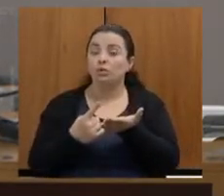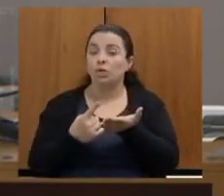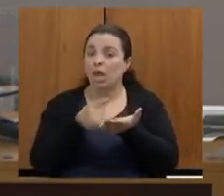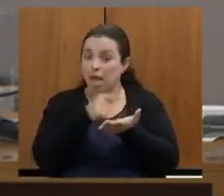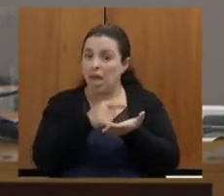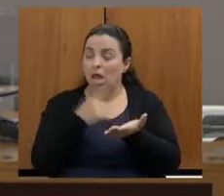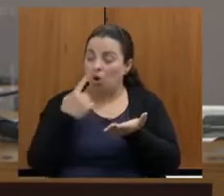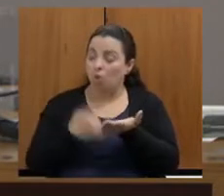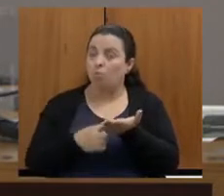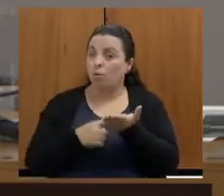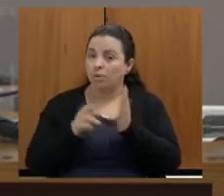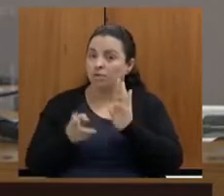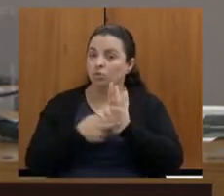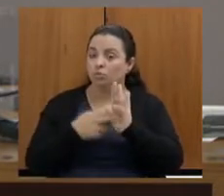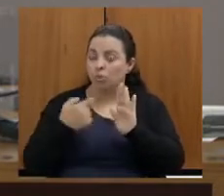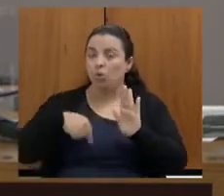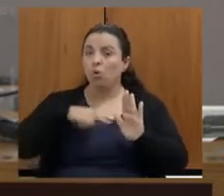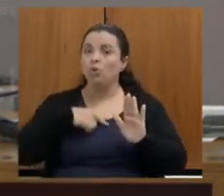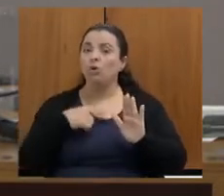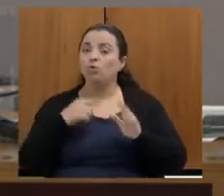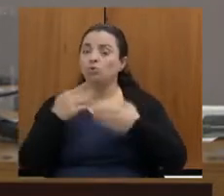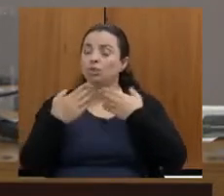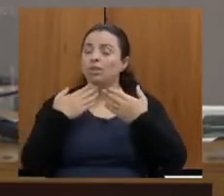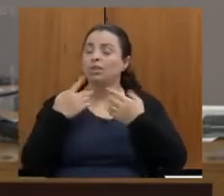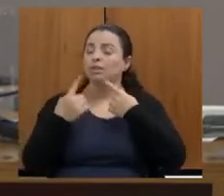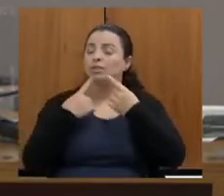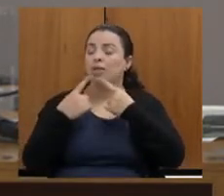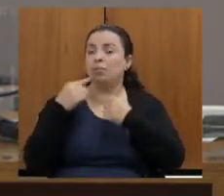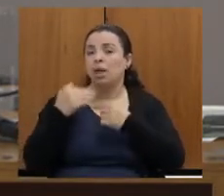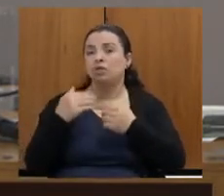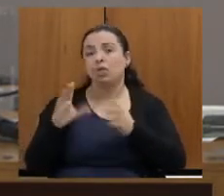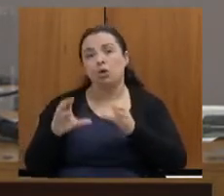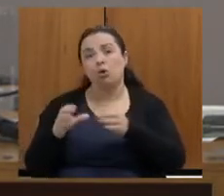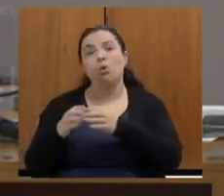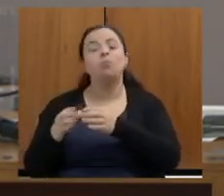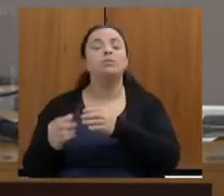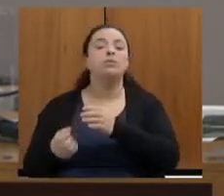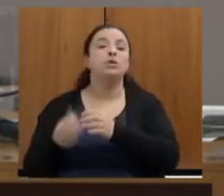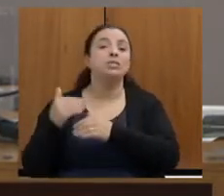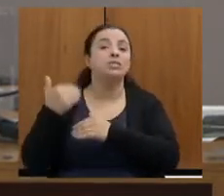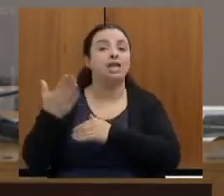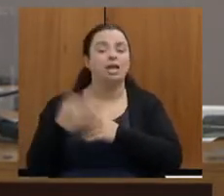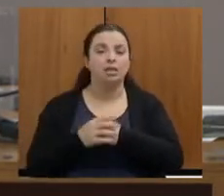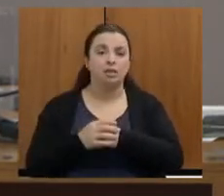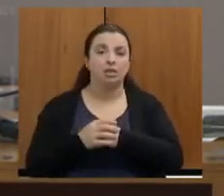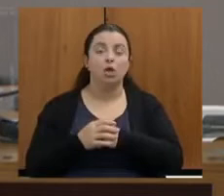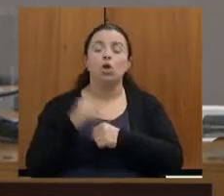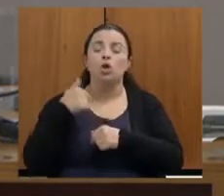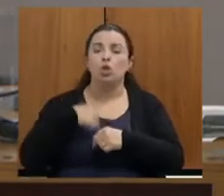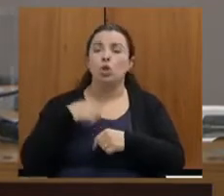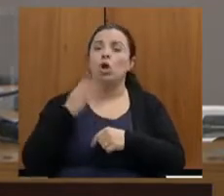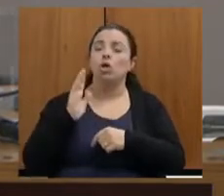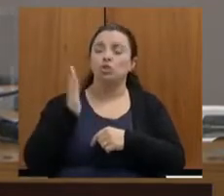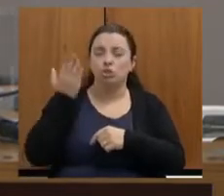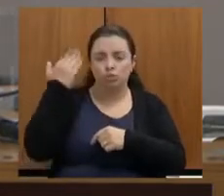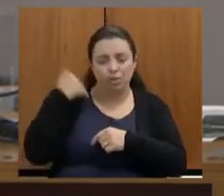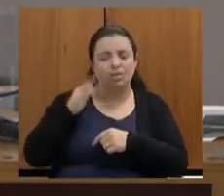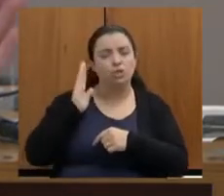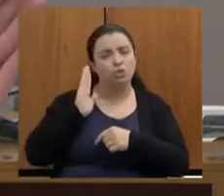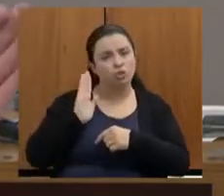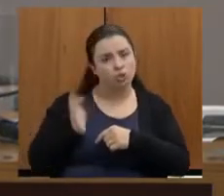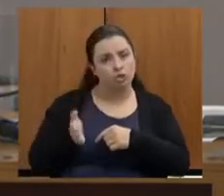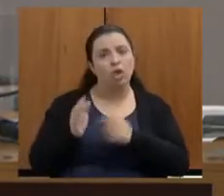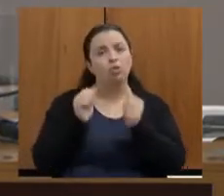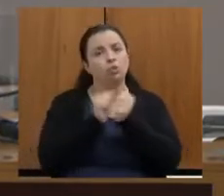da comissão externa na ocasião nós estivemos com o ministro fux Joselito está aqui foi representando o